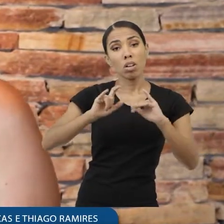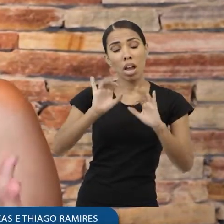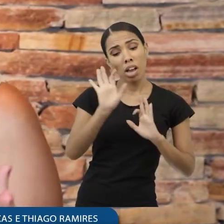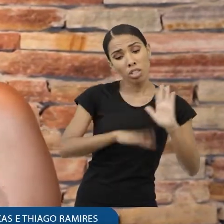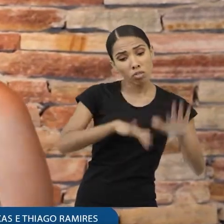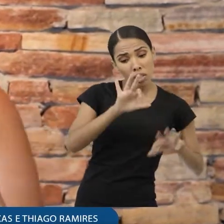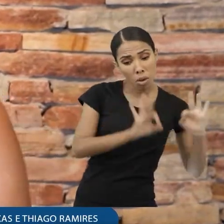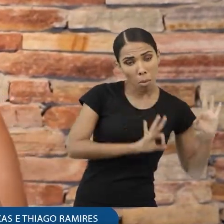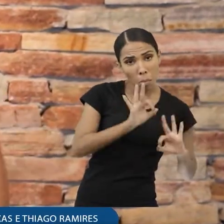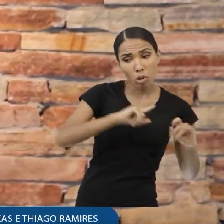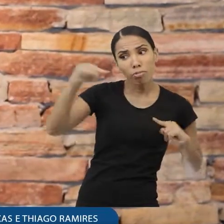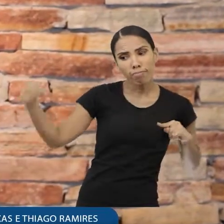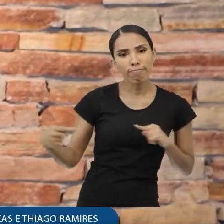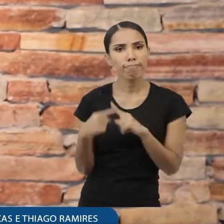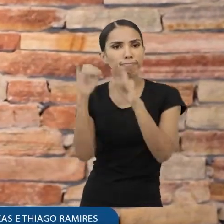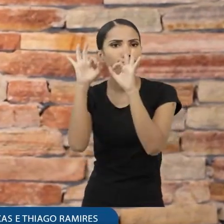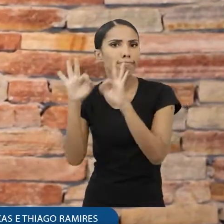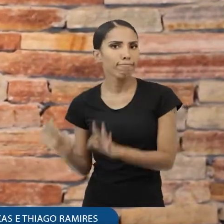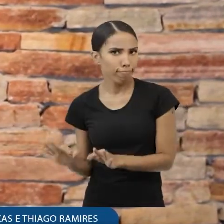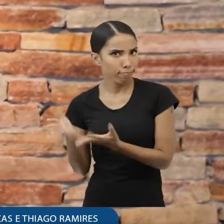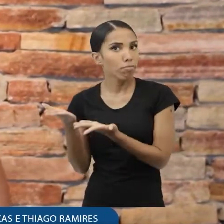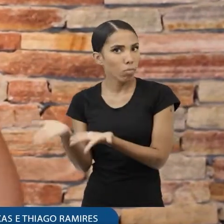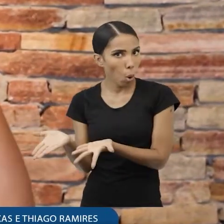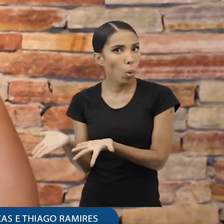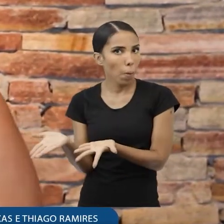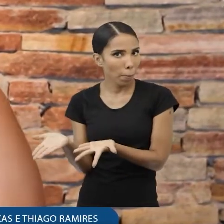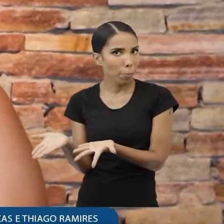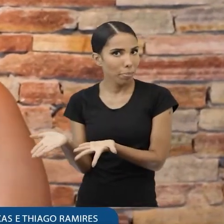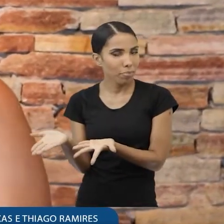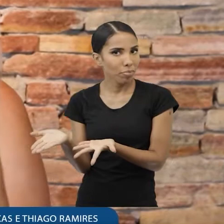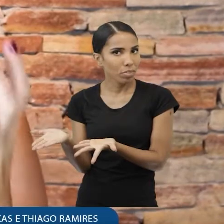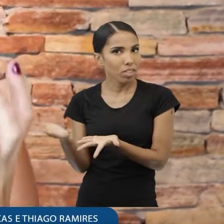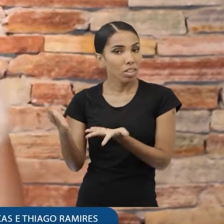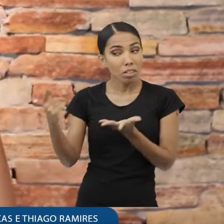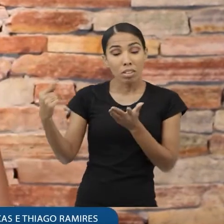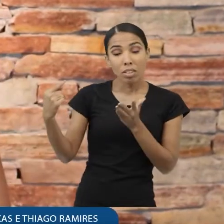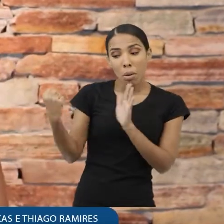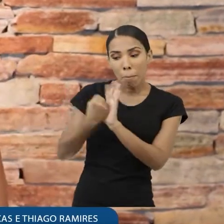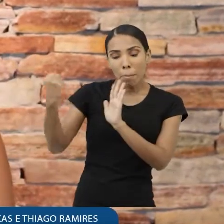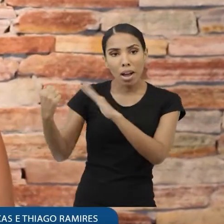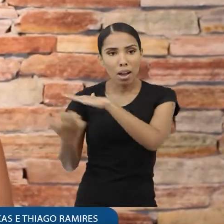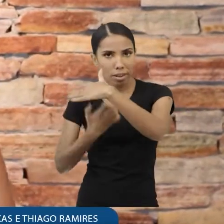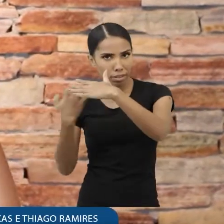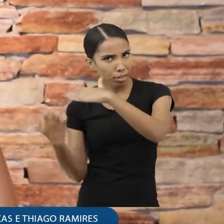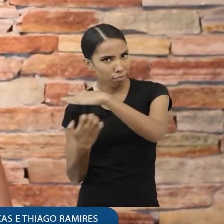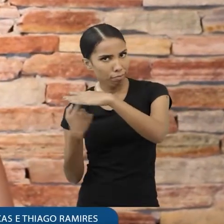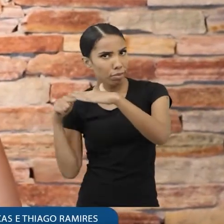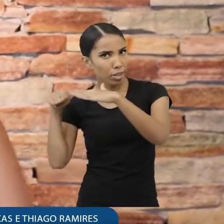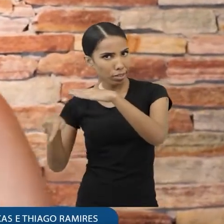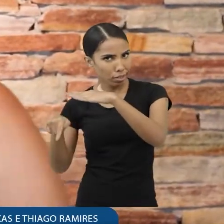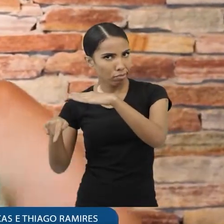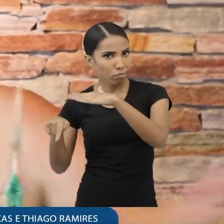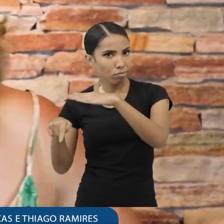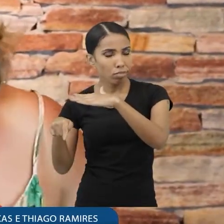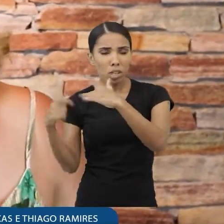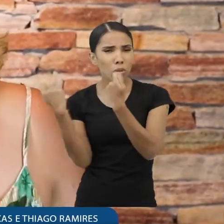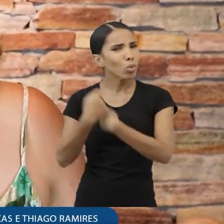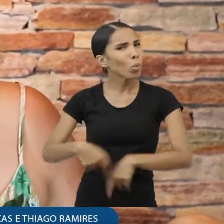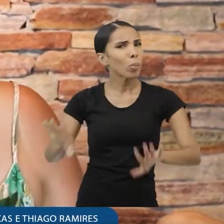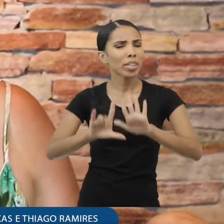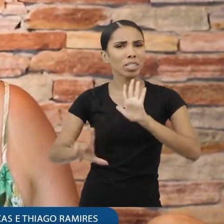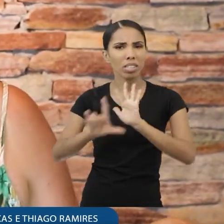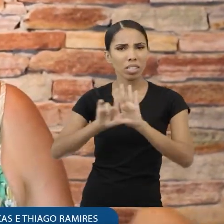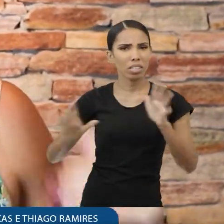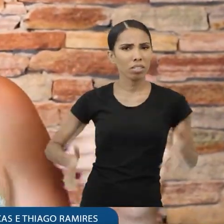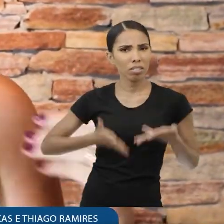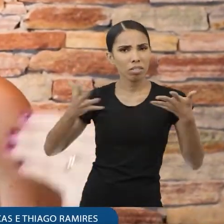vezes o seu projeto ele cabe muito bem dentro dessa lógica, né? Do incentivo direto, sem intermédio de lei